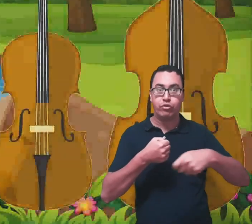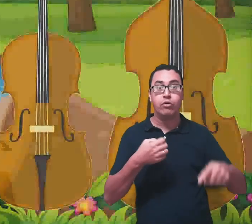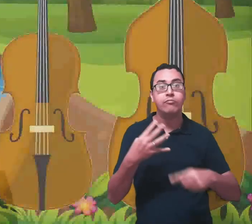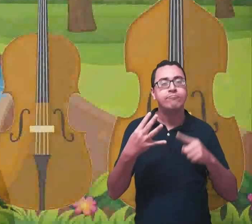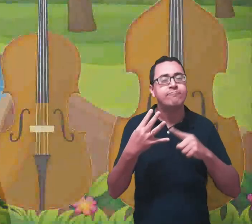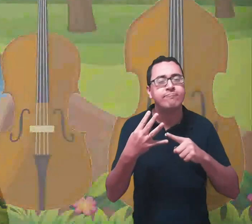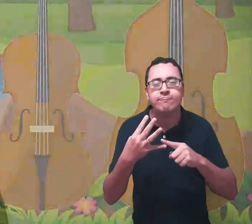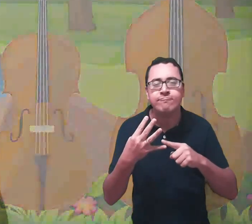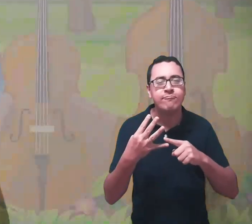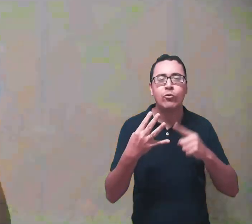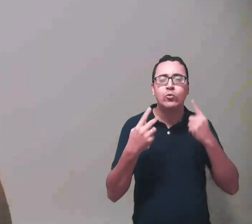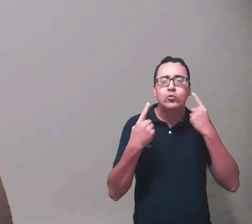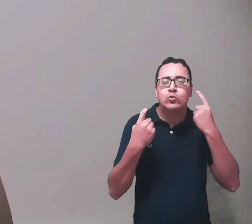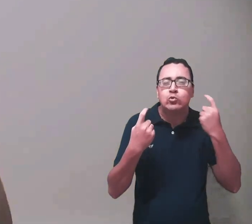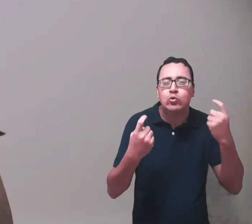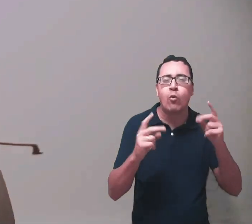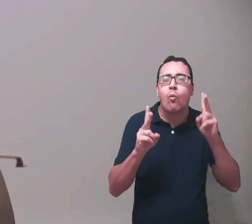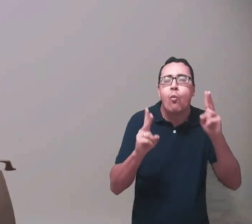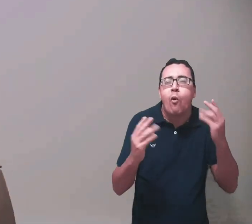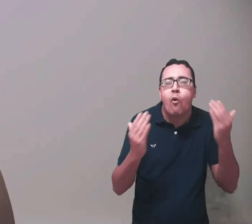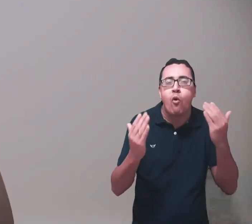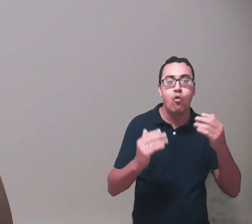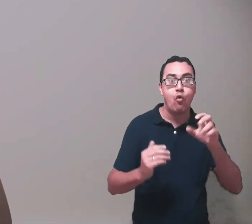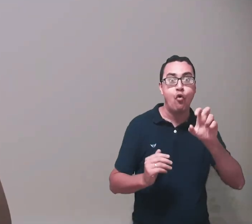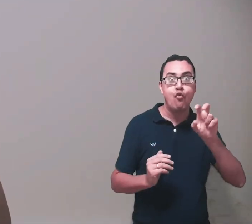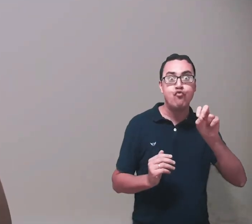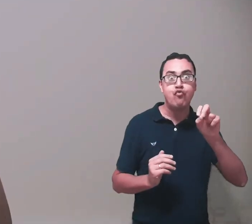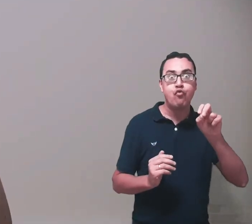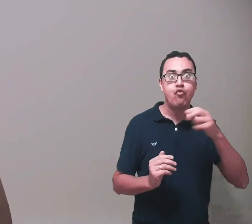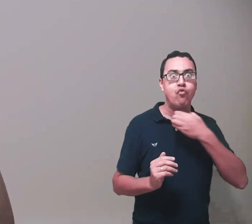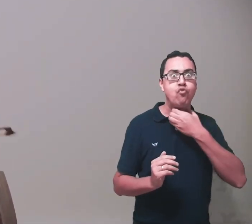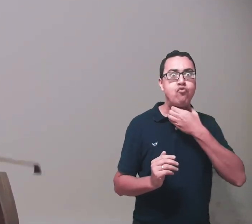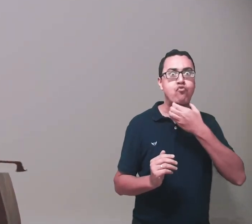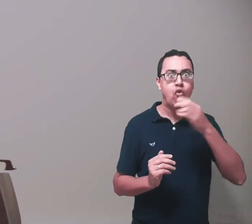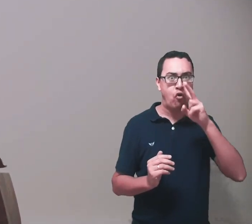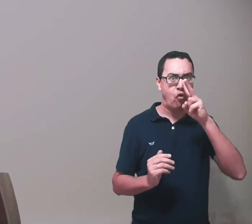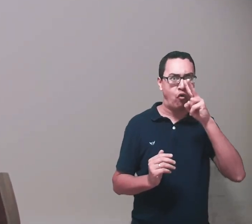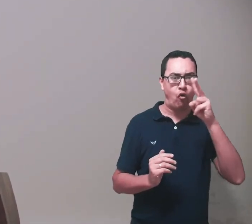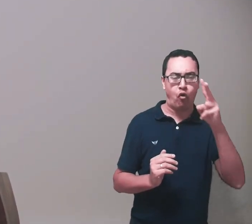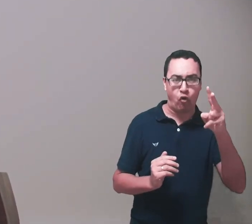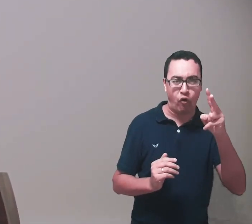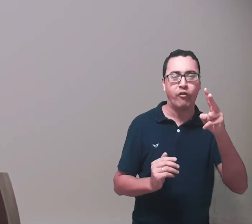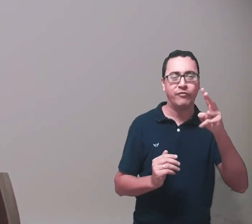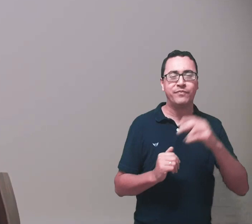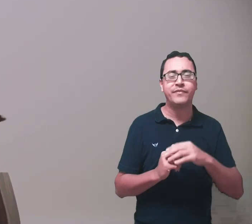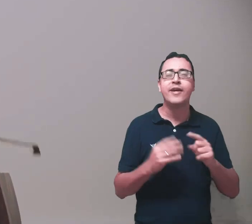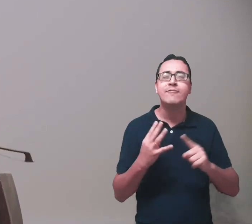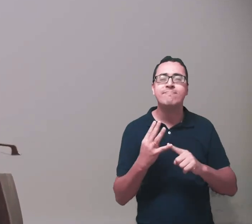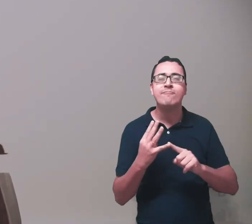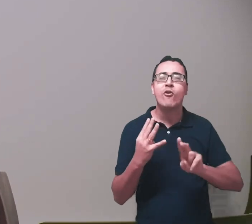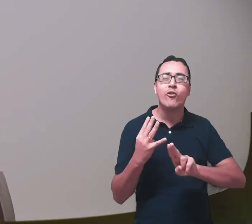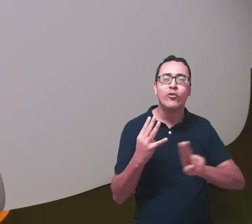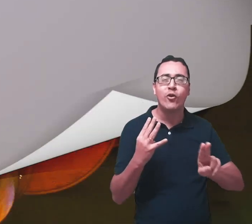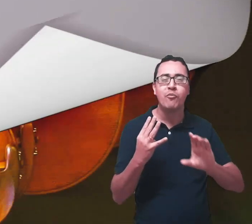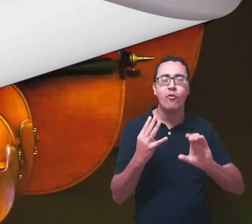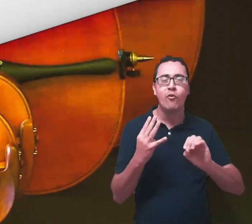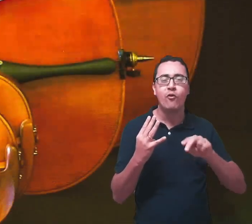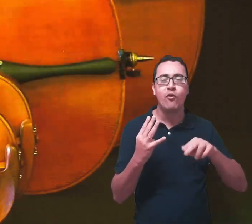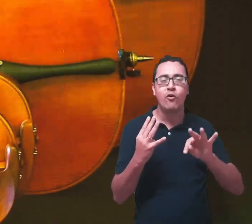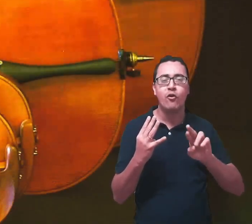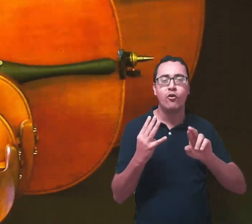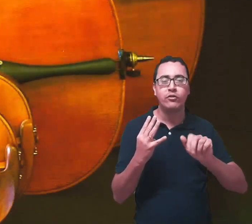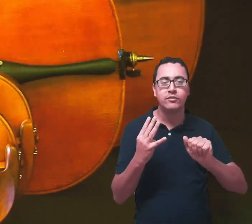como a voz do vovô, mais grave e um pouco mais abafada. O nome desse instrumento é